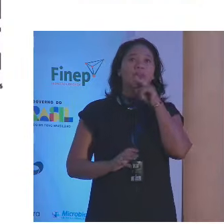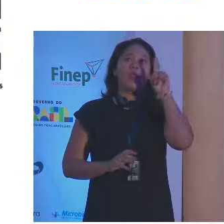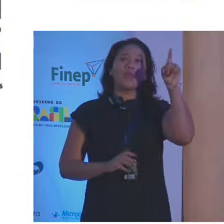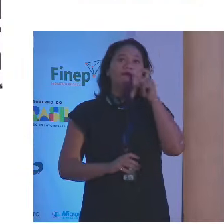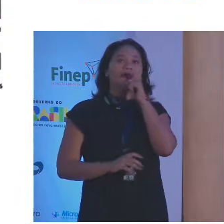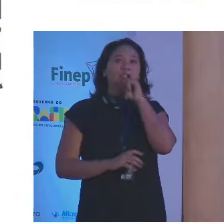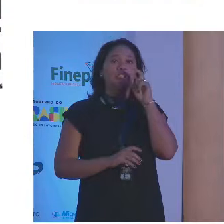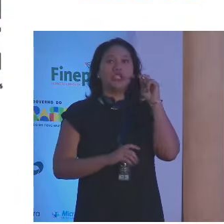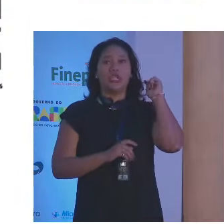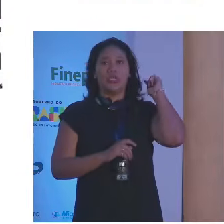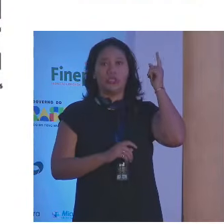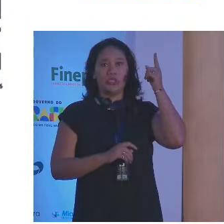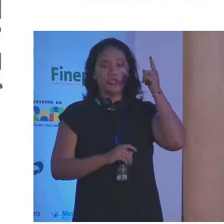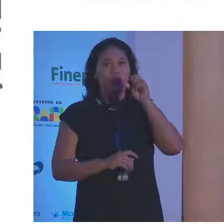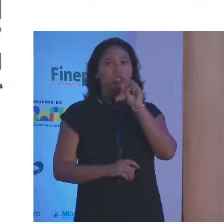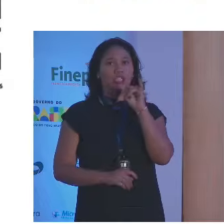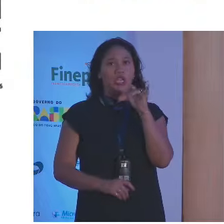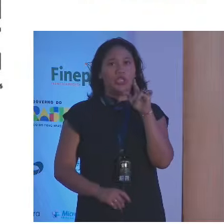né?